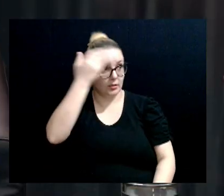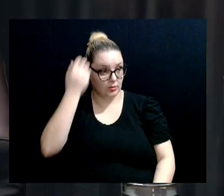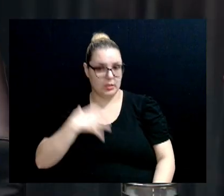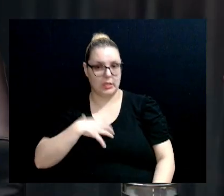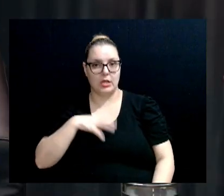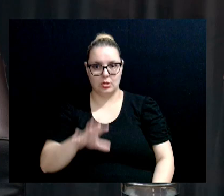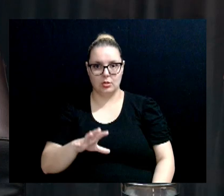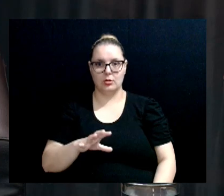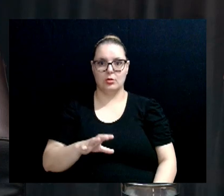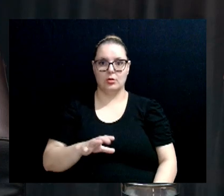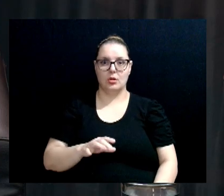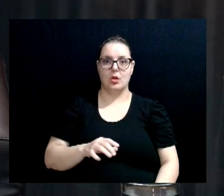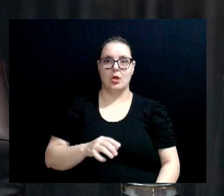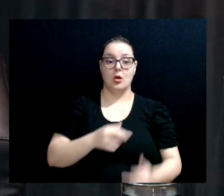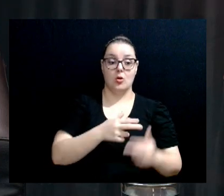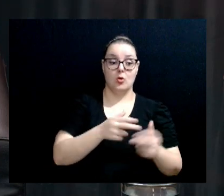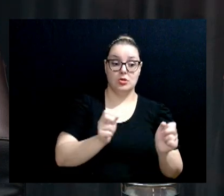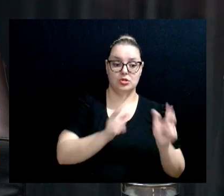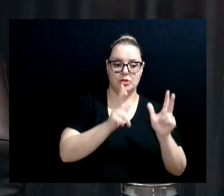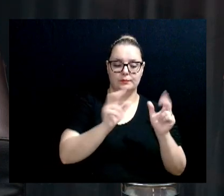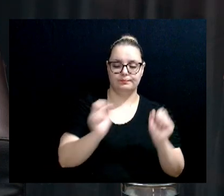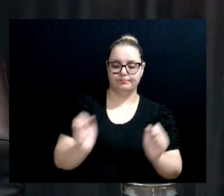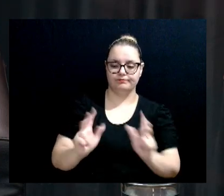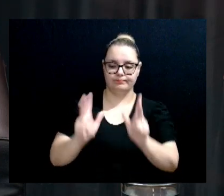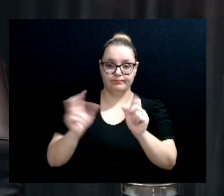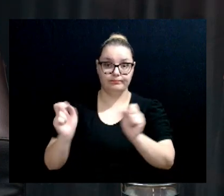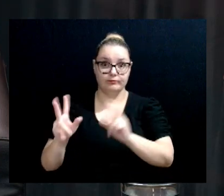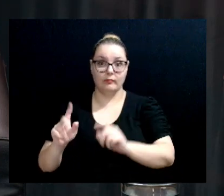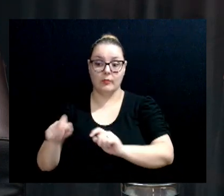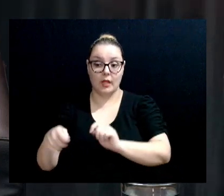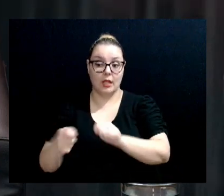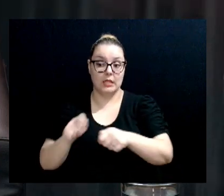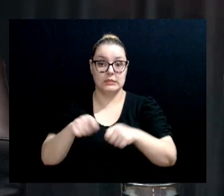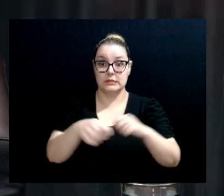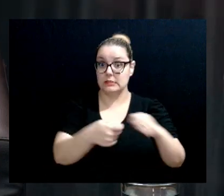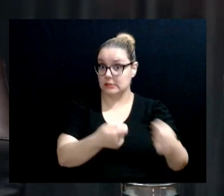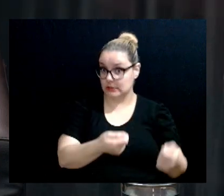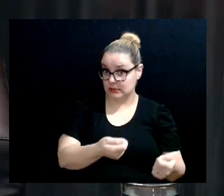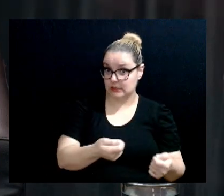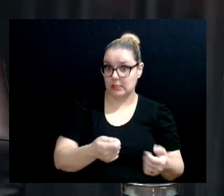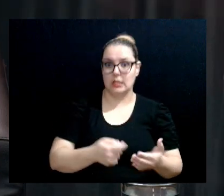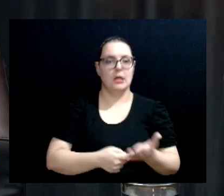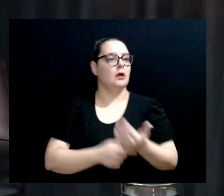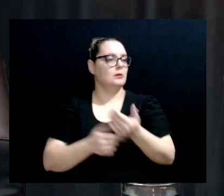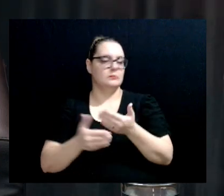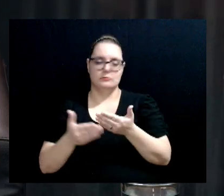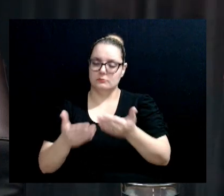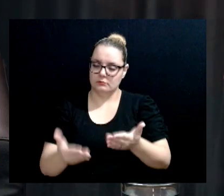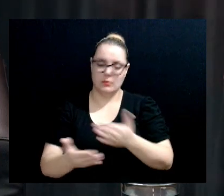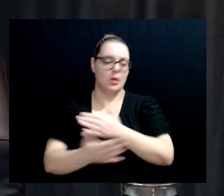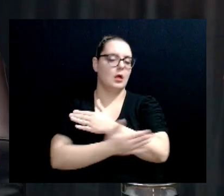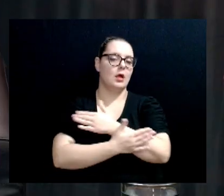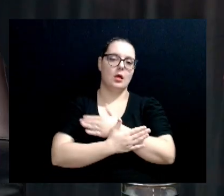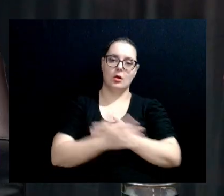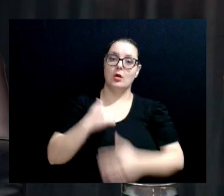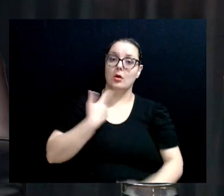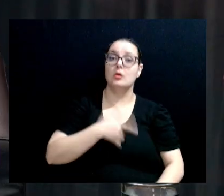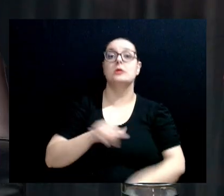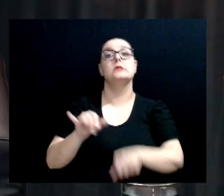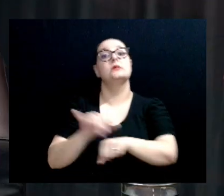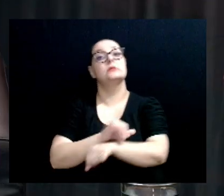são sinais, né? Como disse, a gente não pode, a tecnologia está aí para nos auxiliar, são ferramentas,